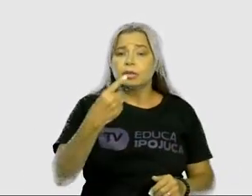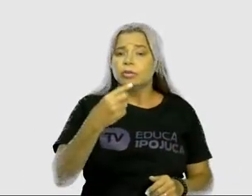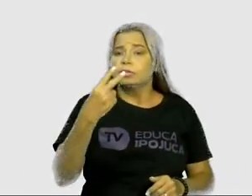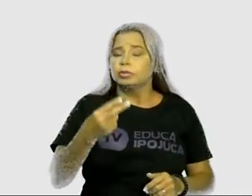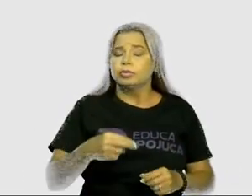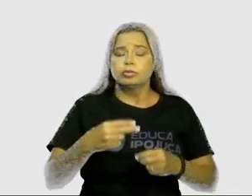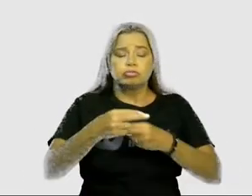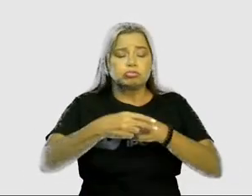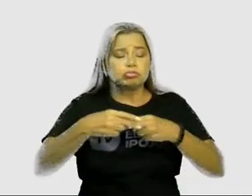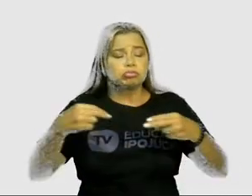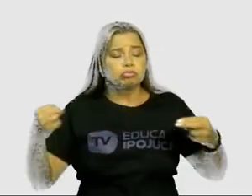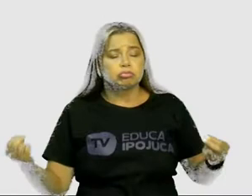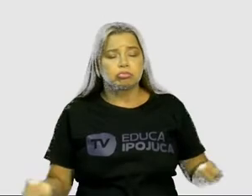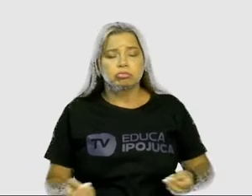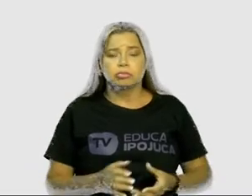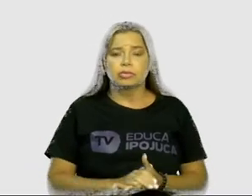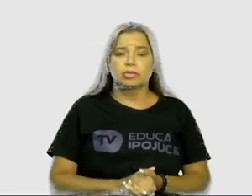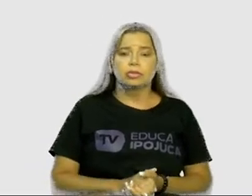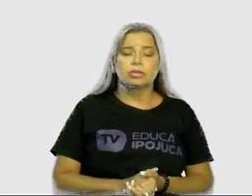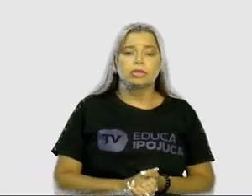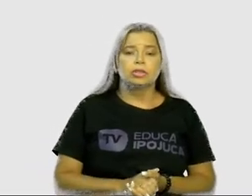constituem. Observa.